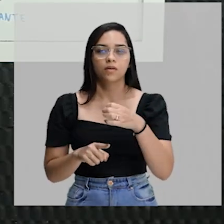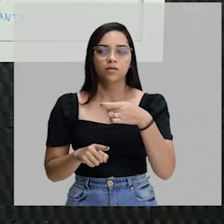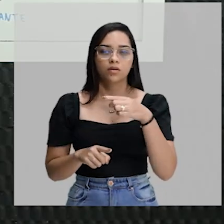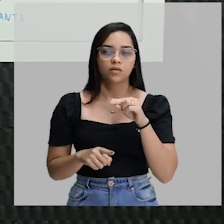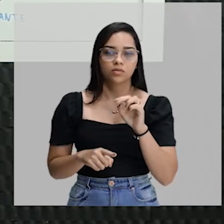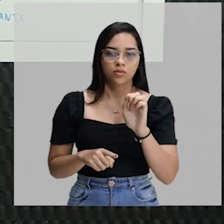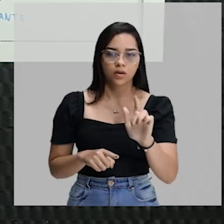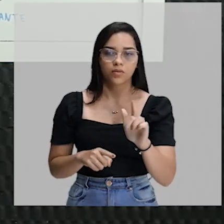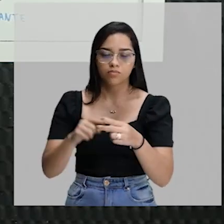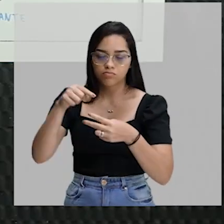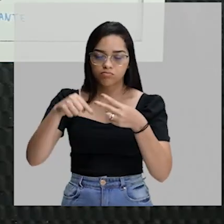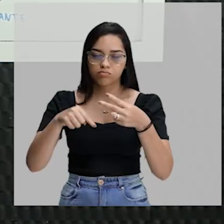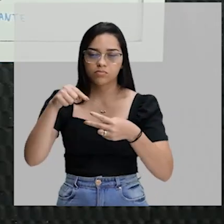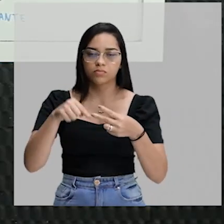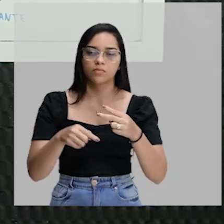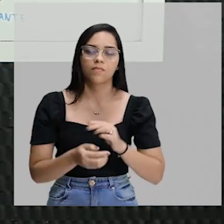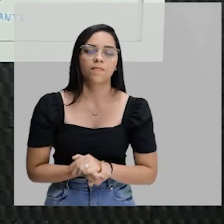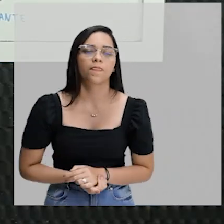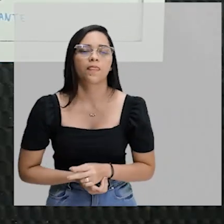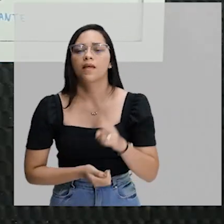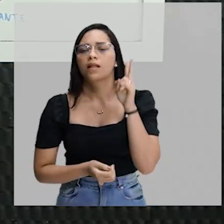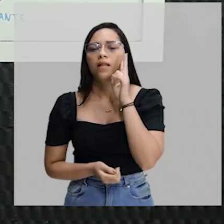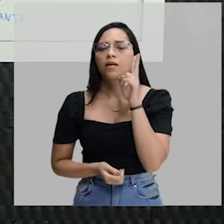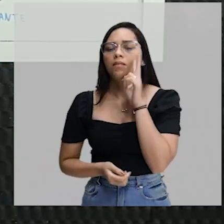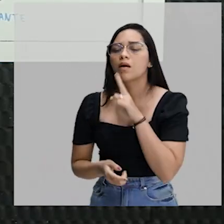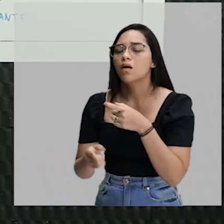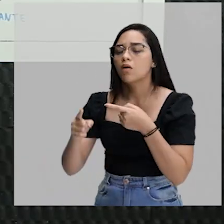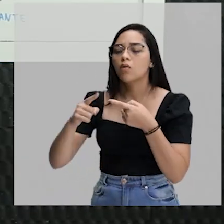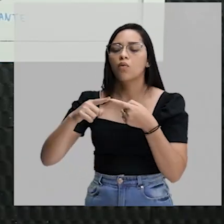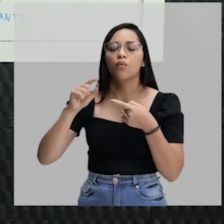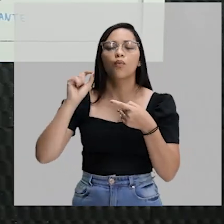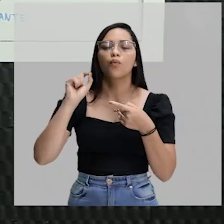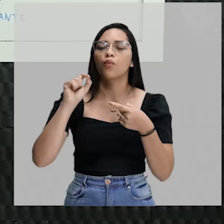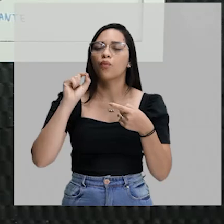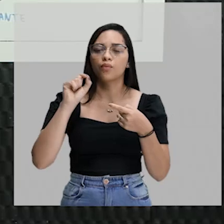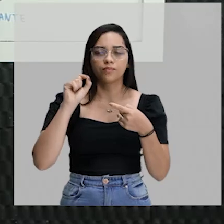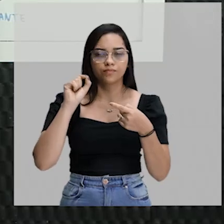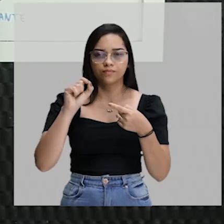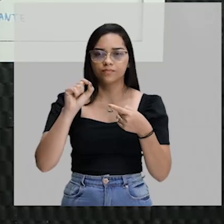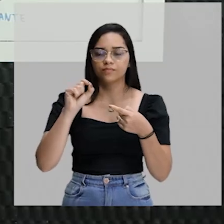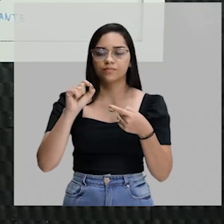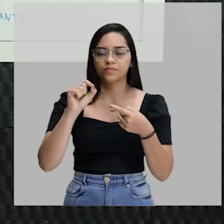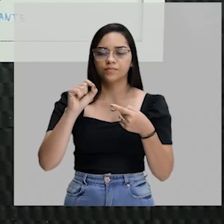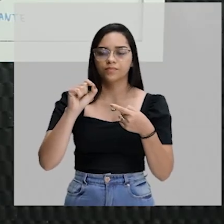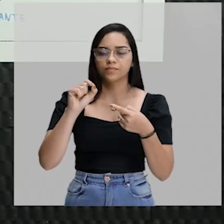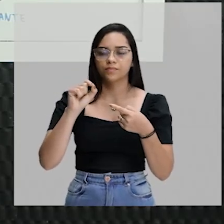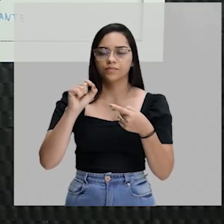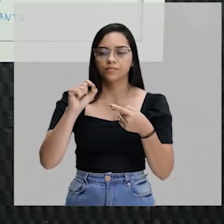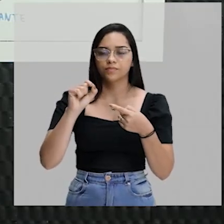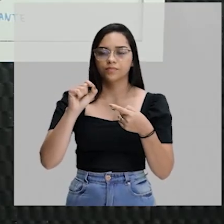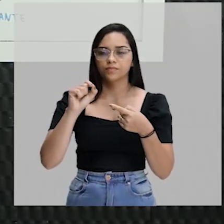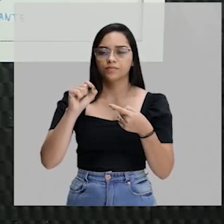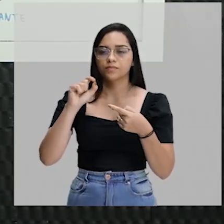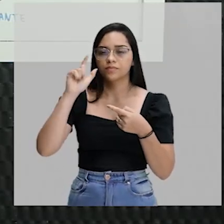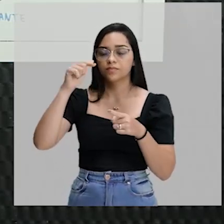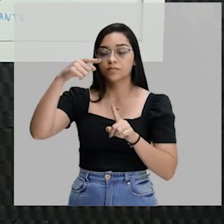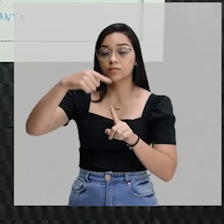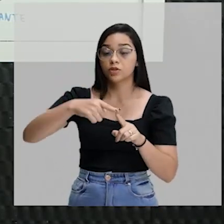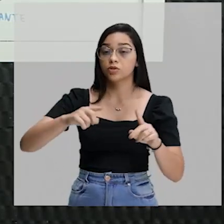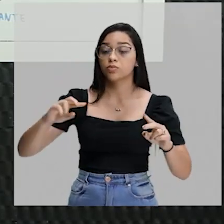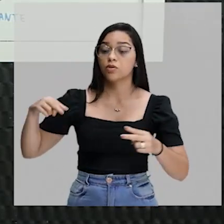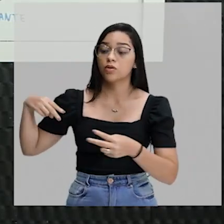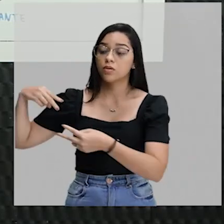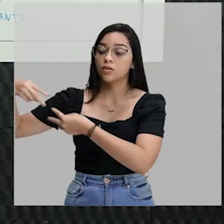herança sexual. Vamos lembrar, o que é herança autossômica? Herança autossômica é um tipo de